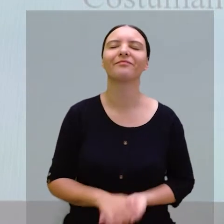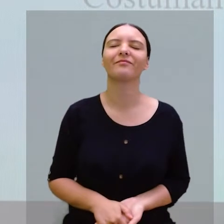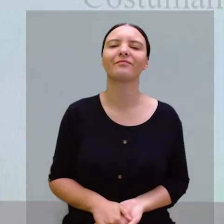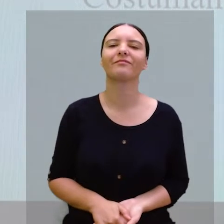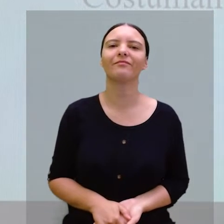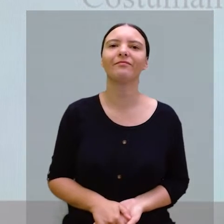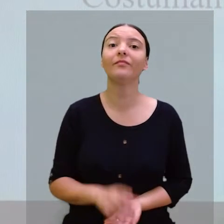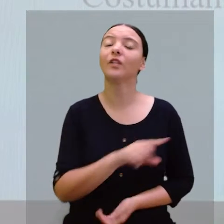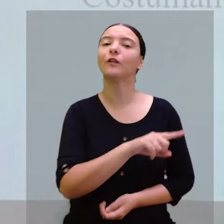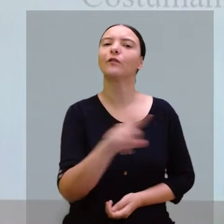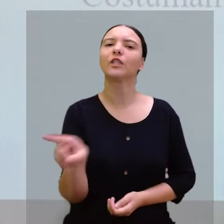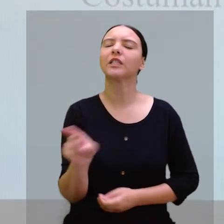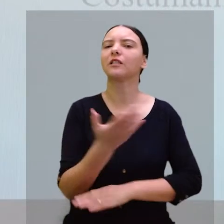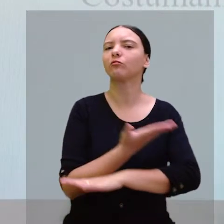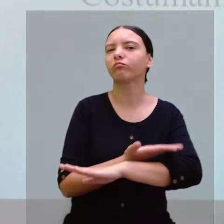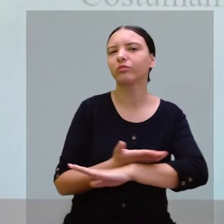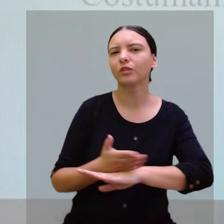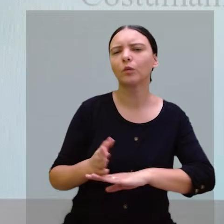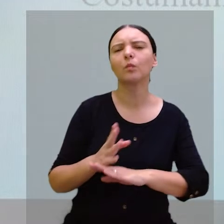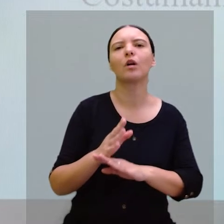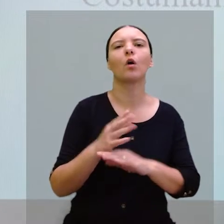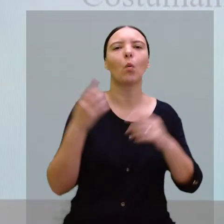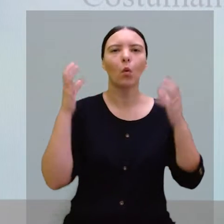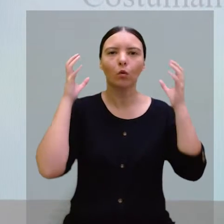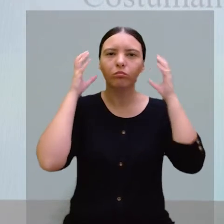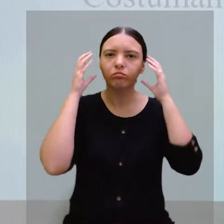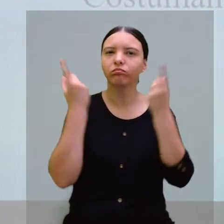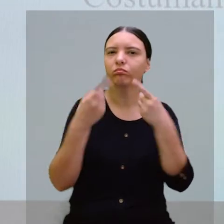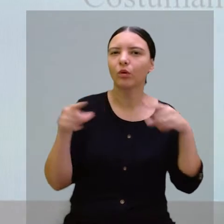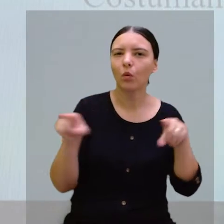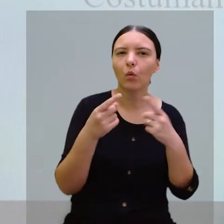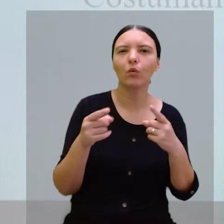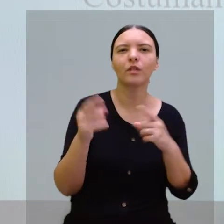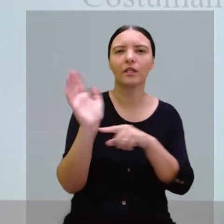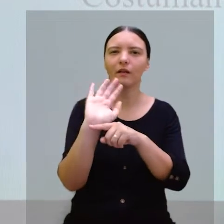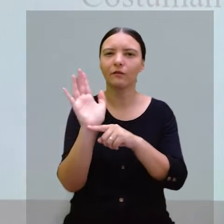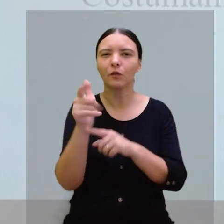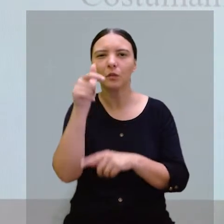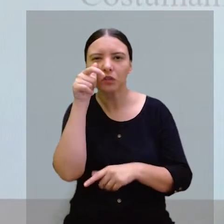E vocês costumam também ler, ouvir música, ver filme? Como é que é?